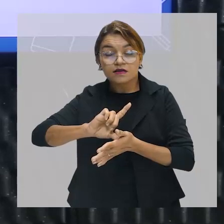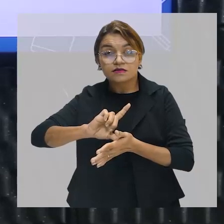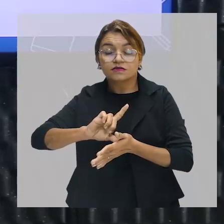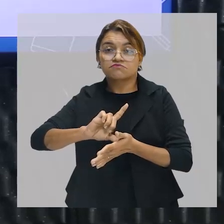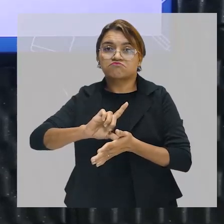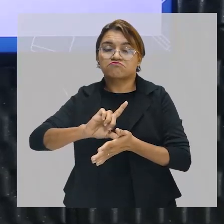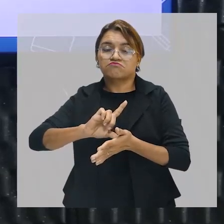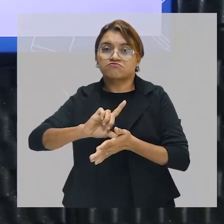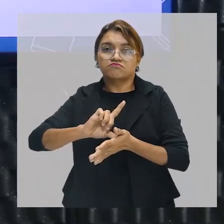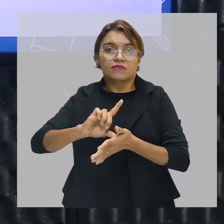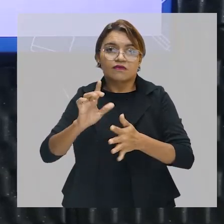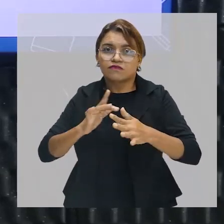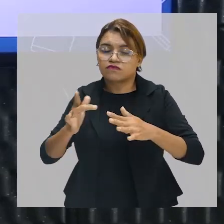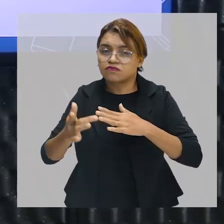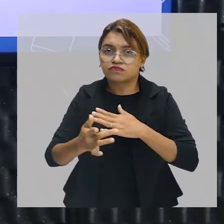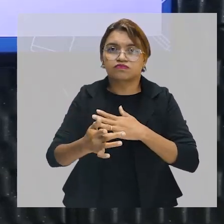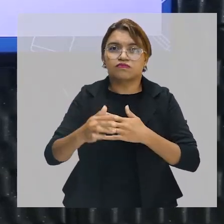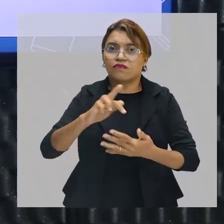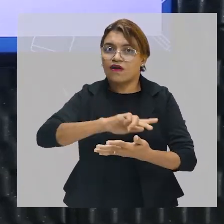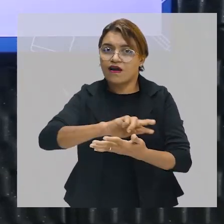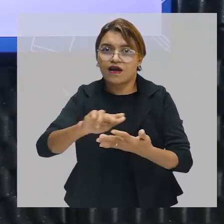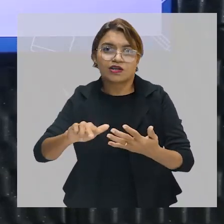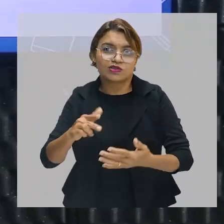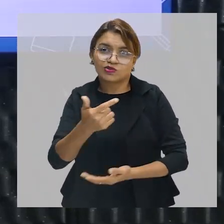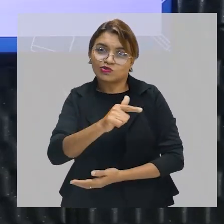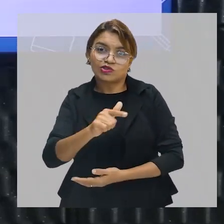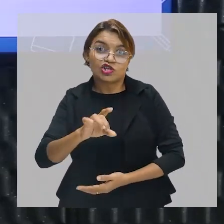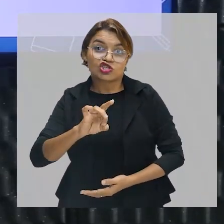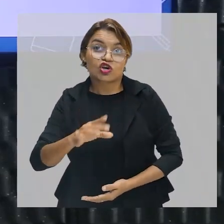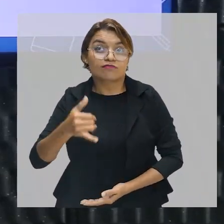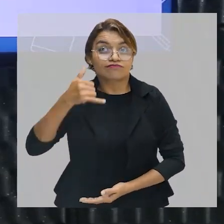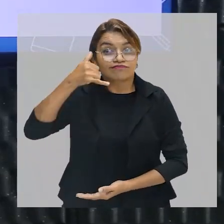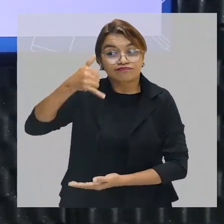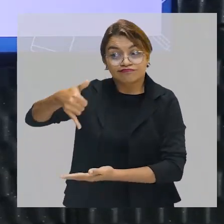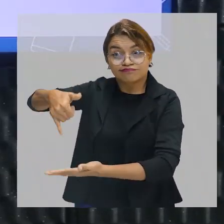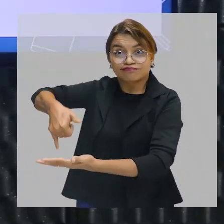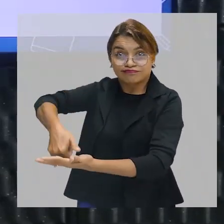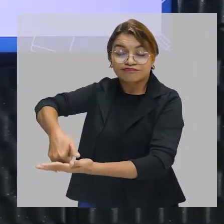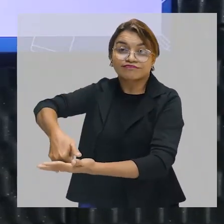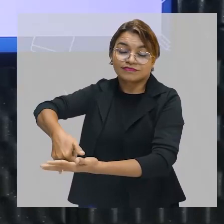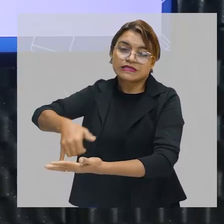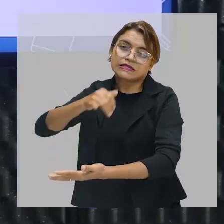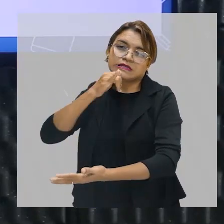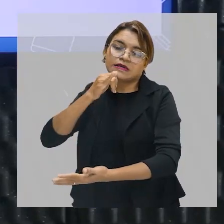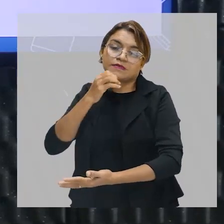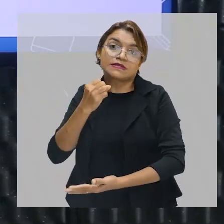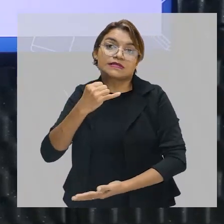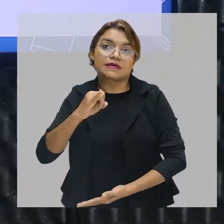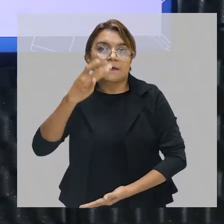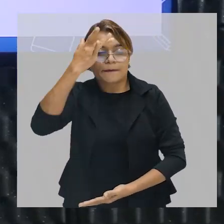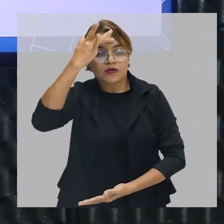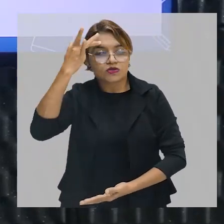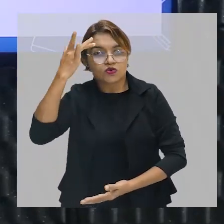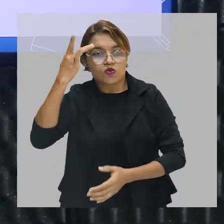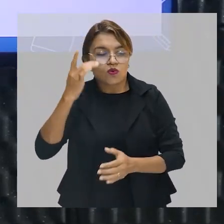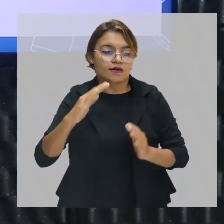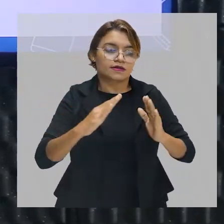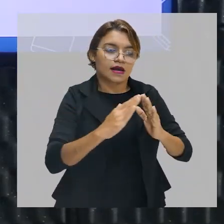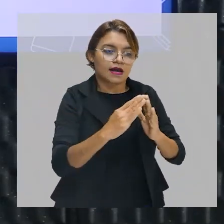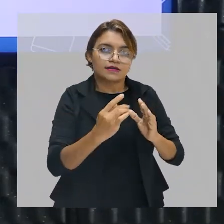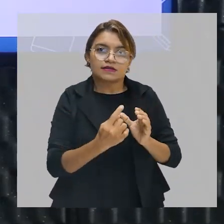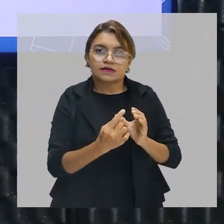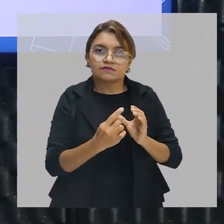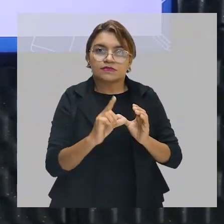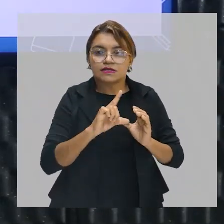pouco mais limitados. Nós só tínhamos o telefone fixo. Então, uma vez que a pessoa saía, se ela não estava em casa, era bem difícil